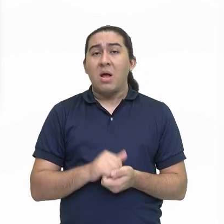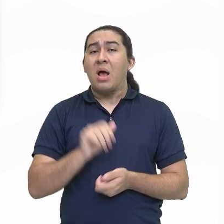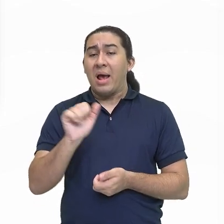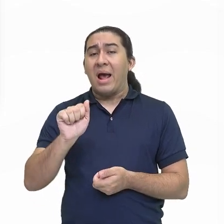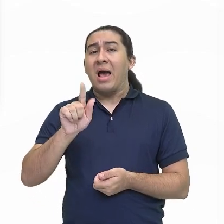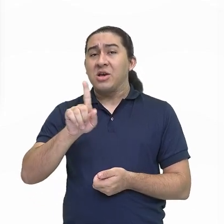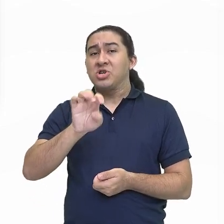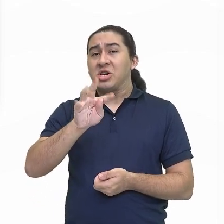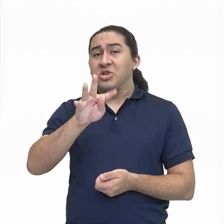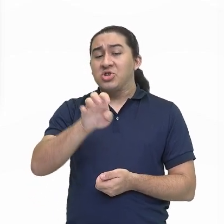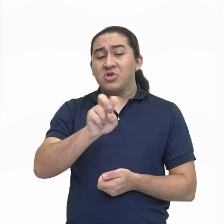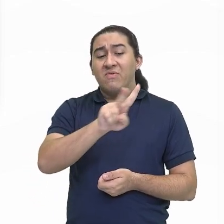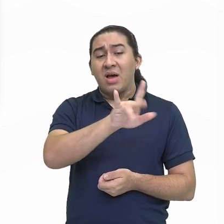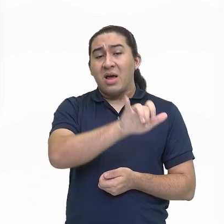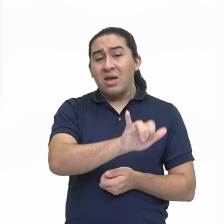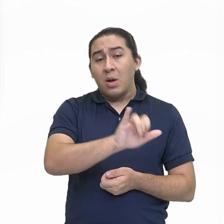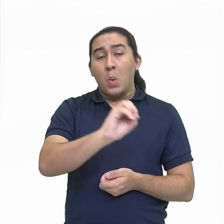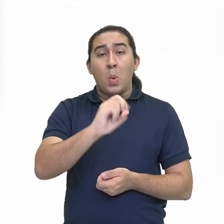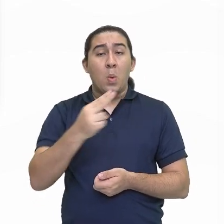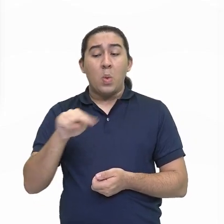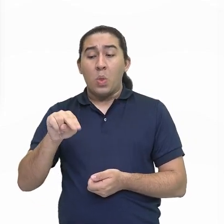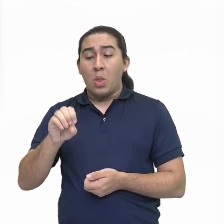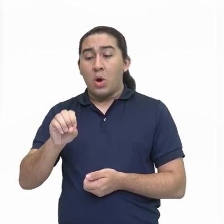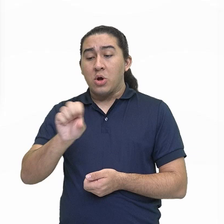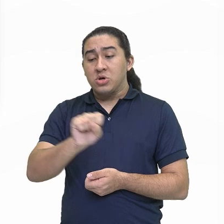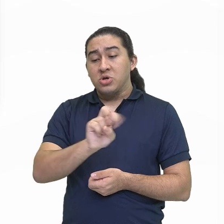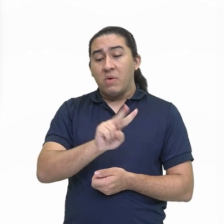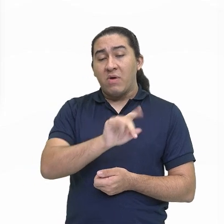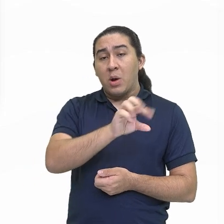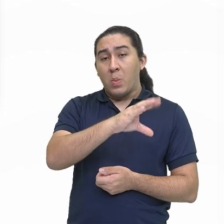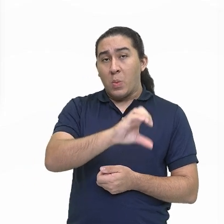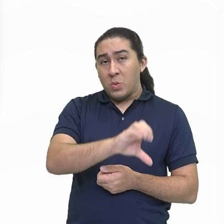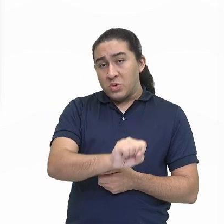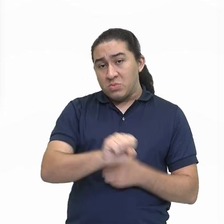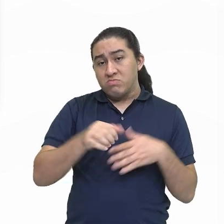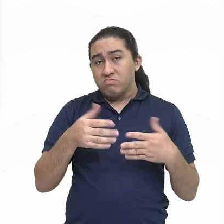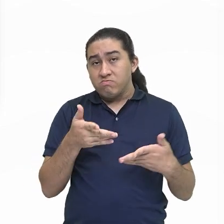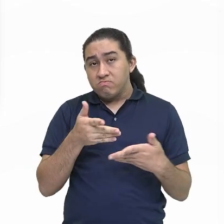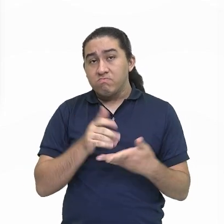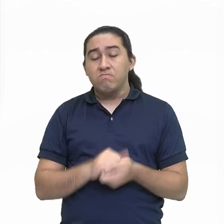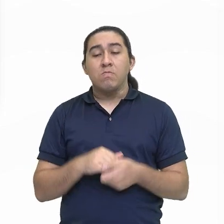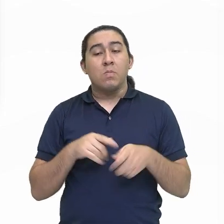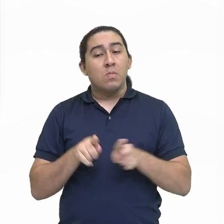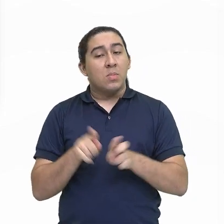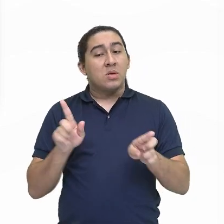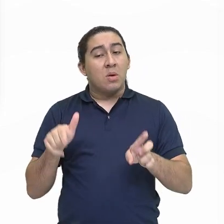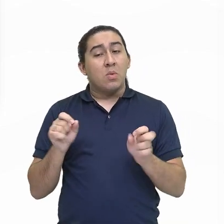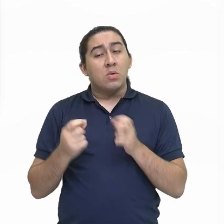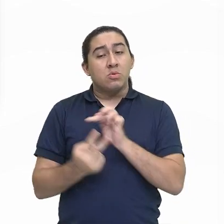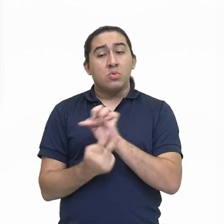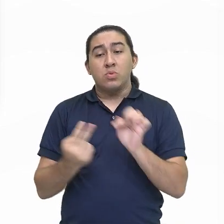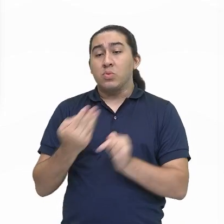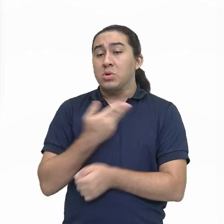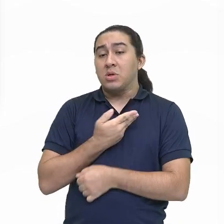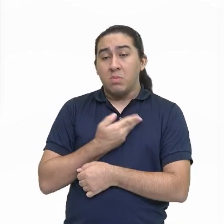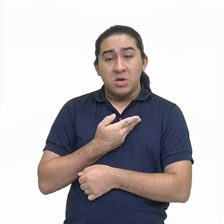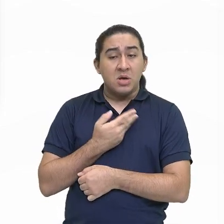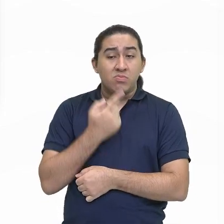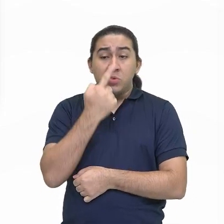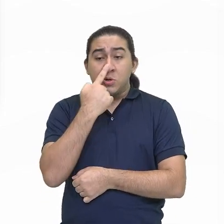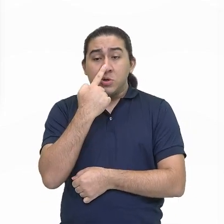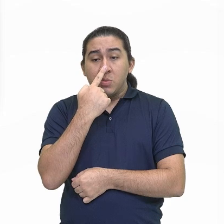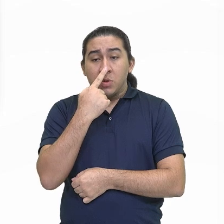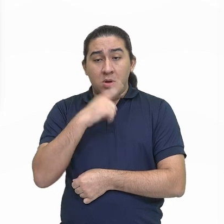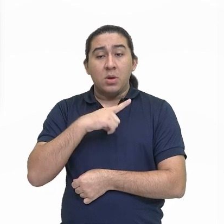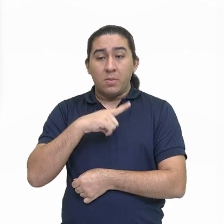sair, ou nós vamos sair, né? Mas aí são duas colegas, elas são íntimas,